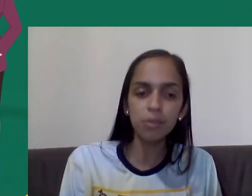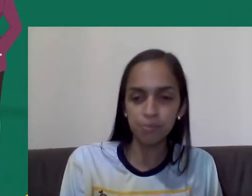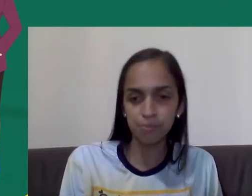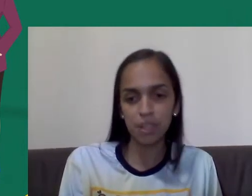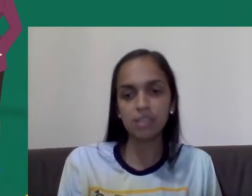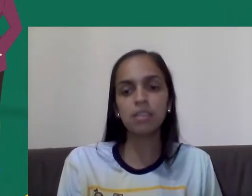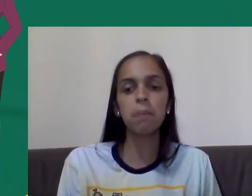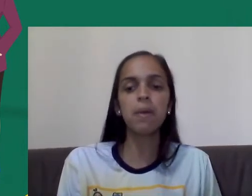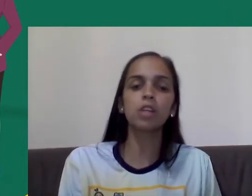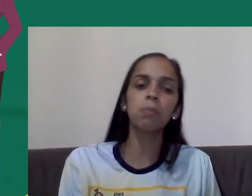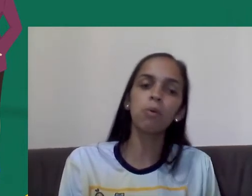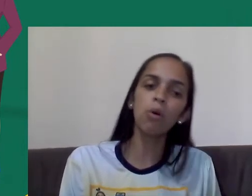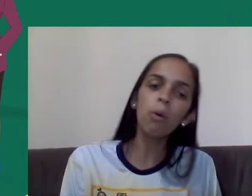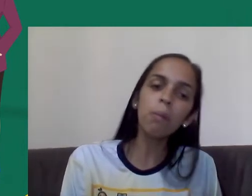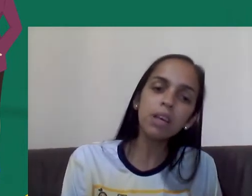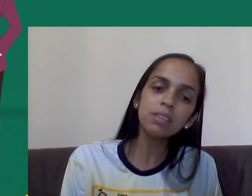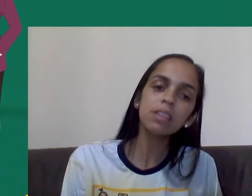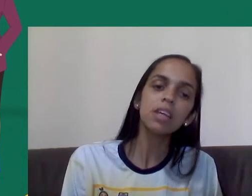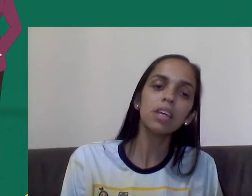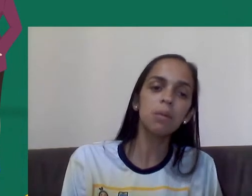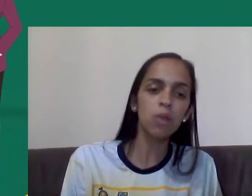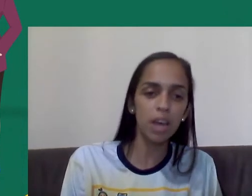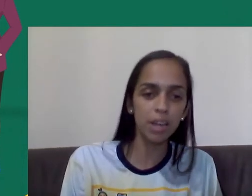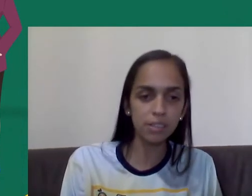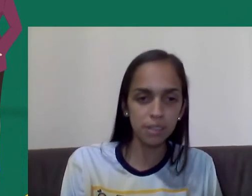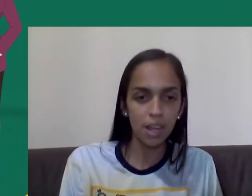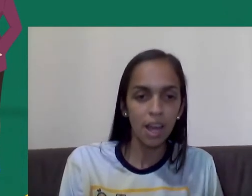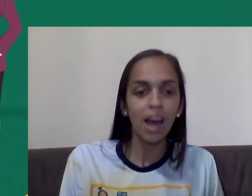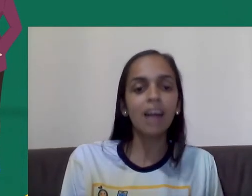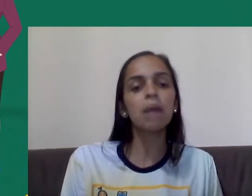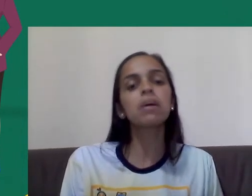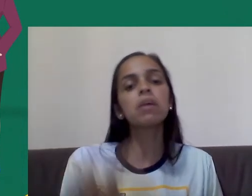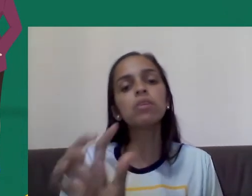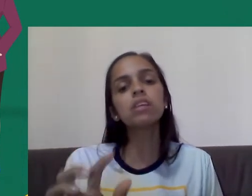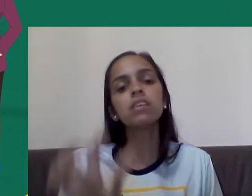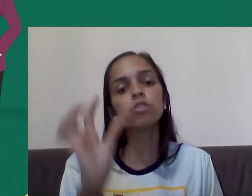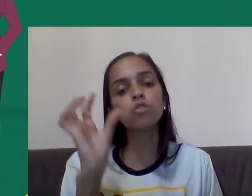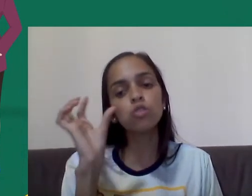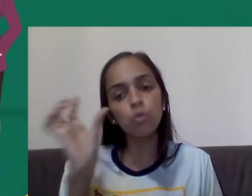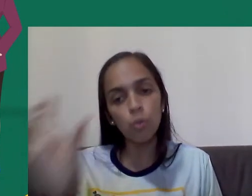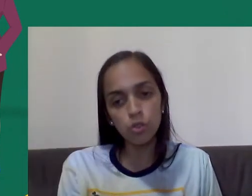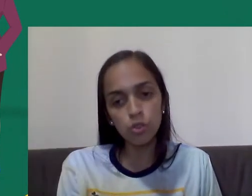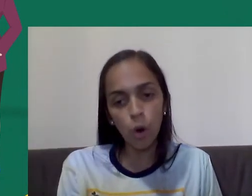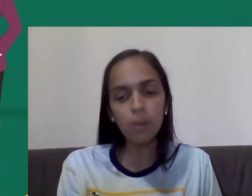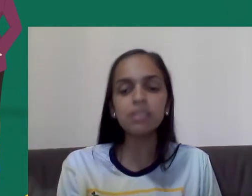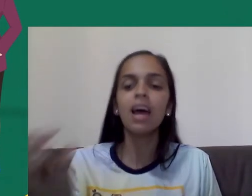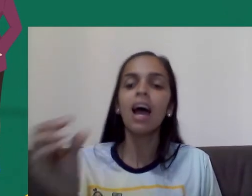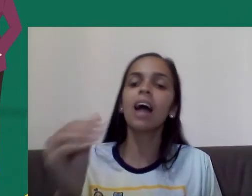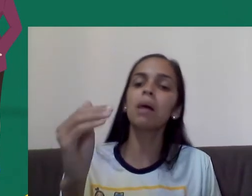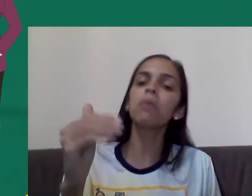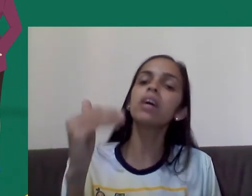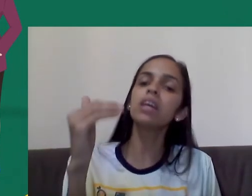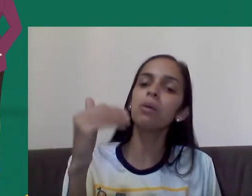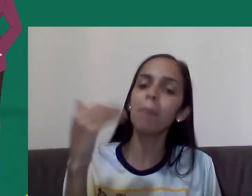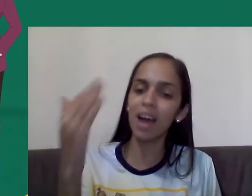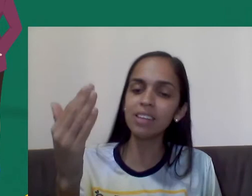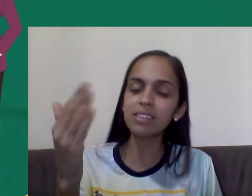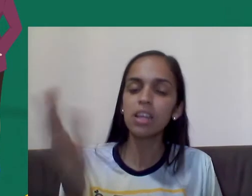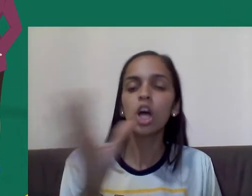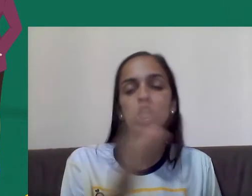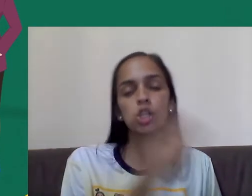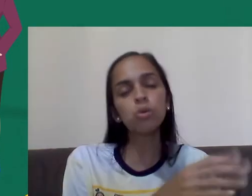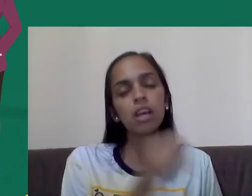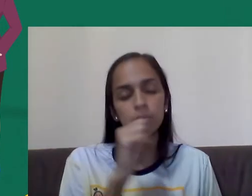trabalho desempenhado por homens e mulheres acaba que muitas vezes os homens acabam ganhando